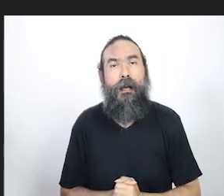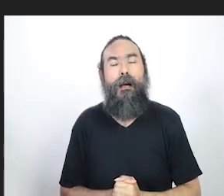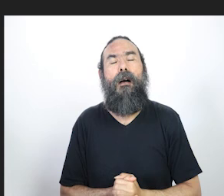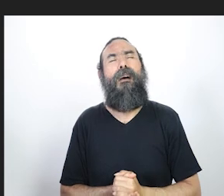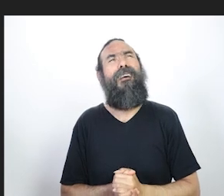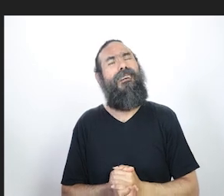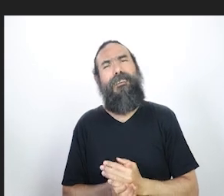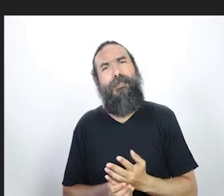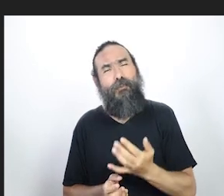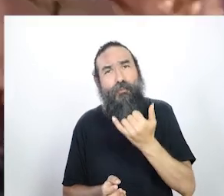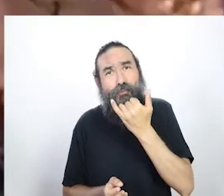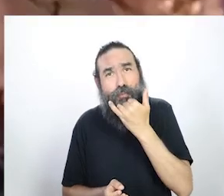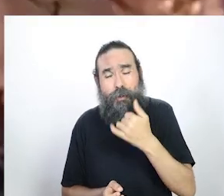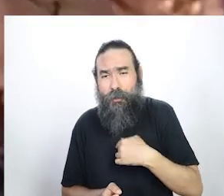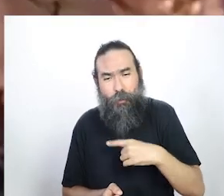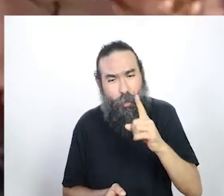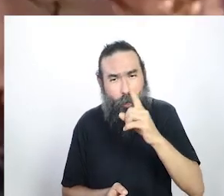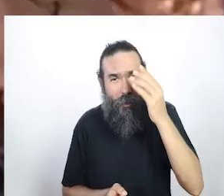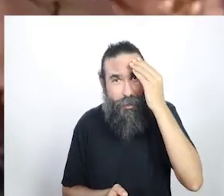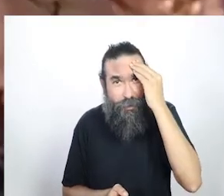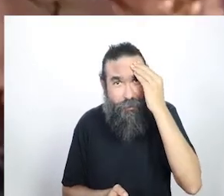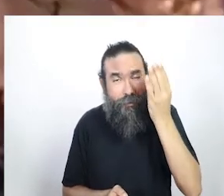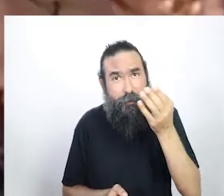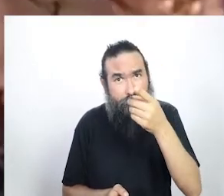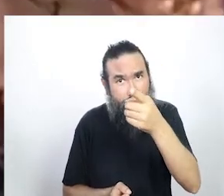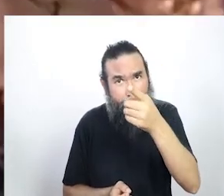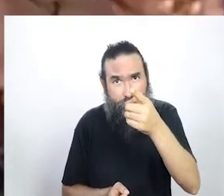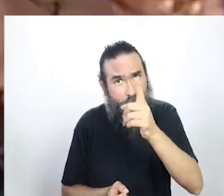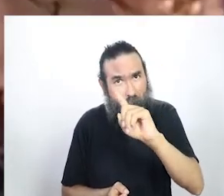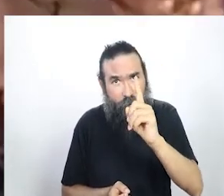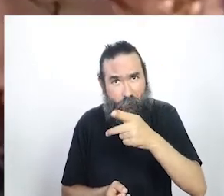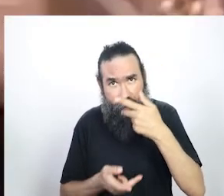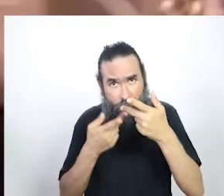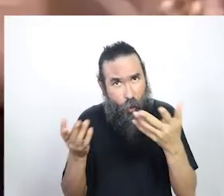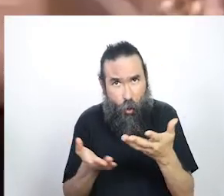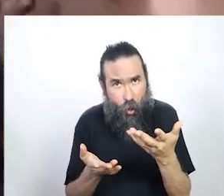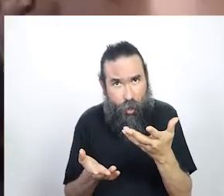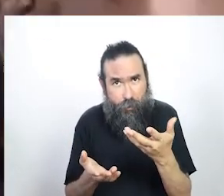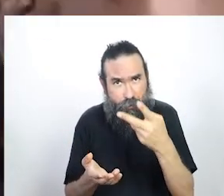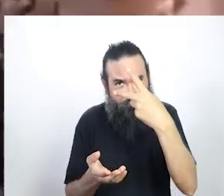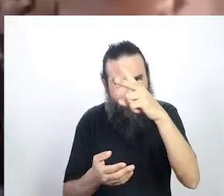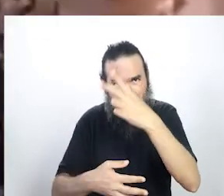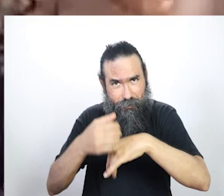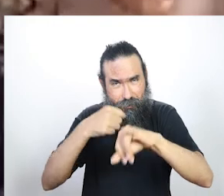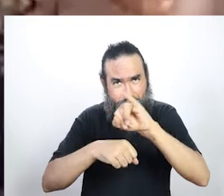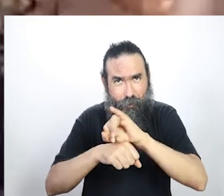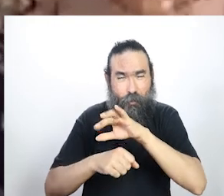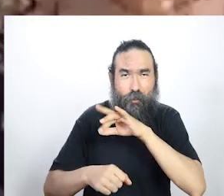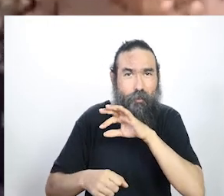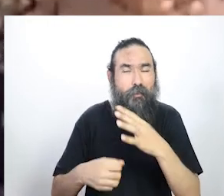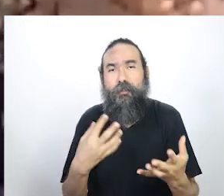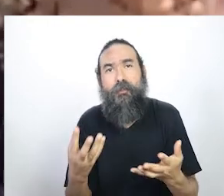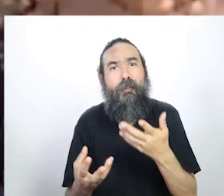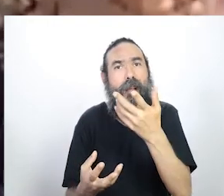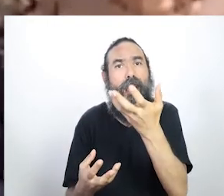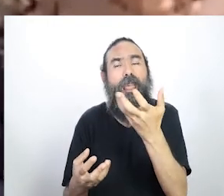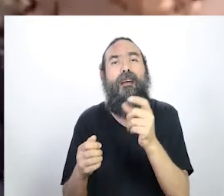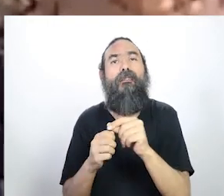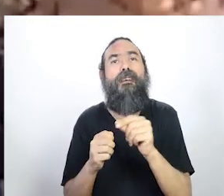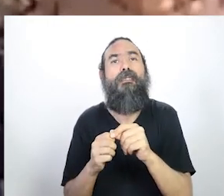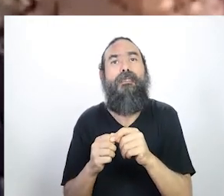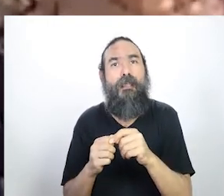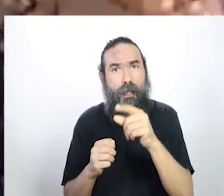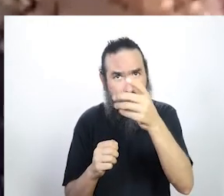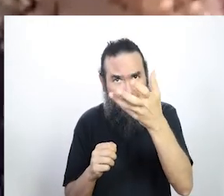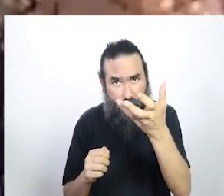O que eu não entendi, você quer esperar um pouco mais para ver se melhora a sua conexão? Ou você